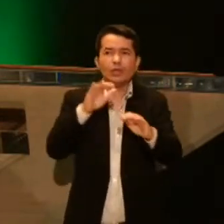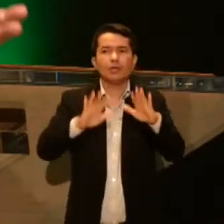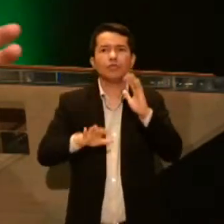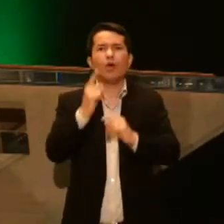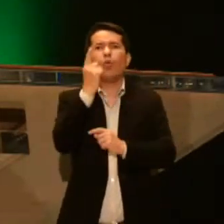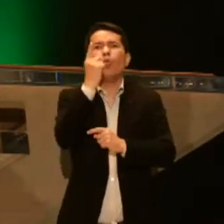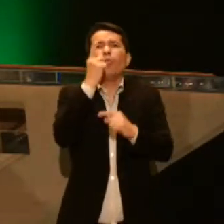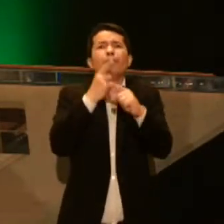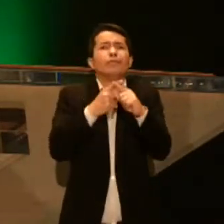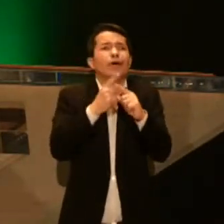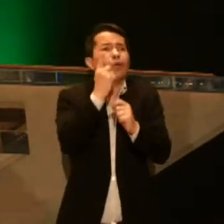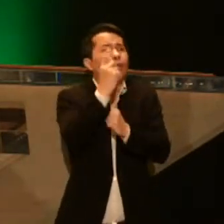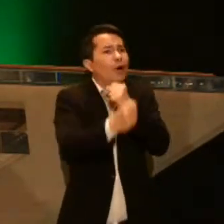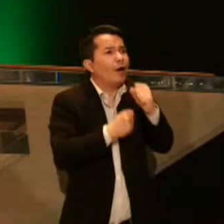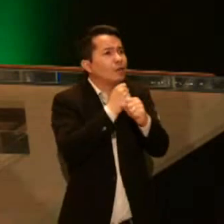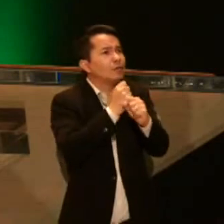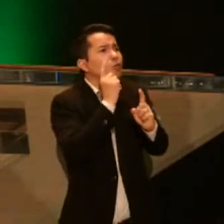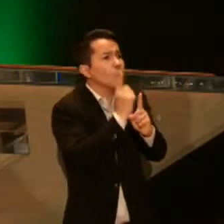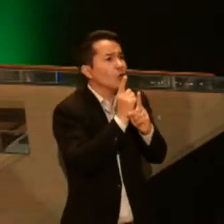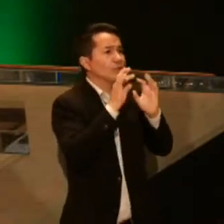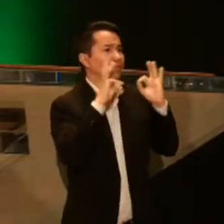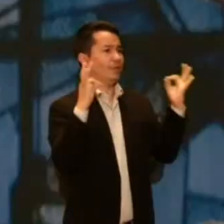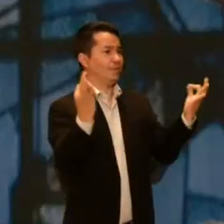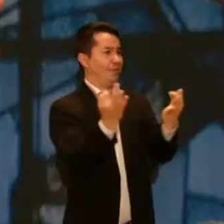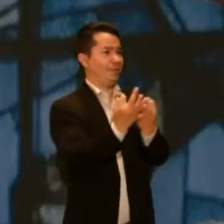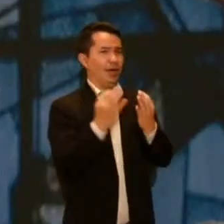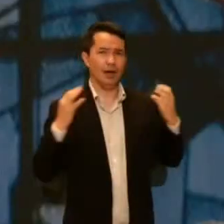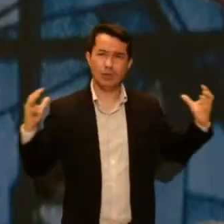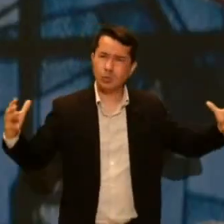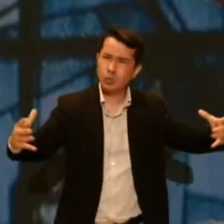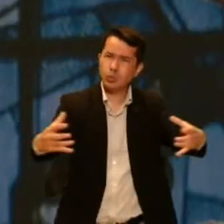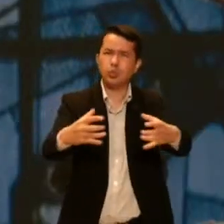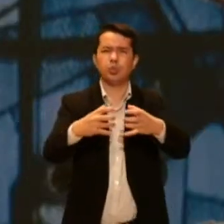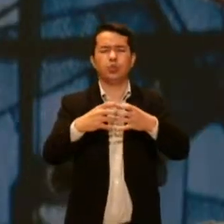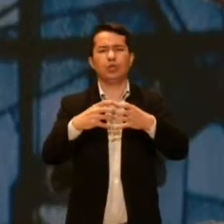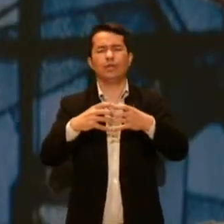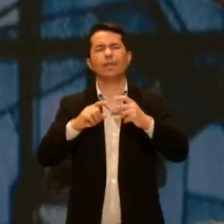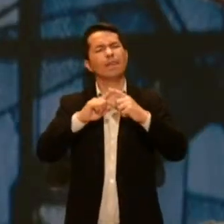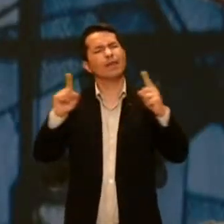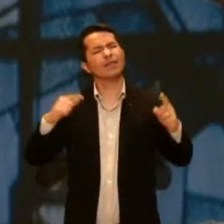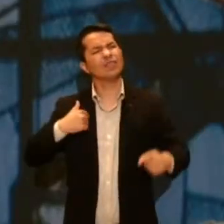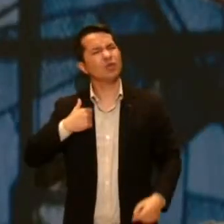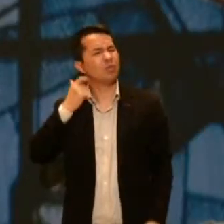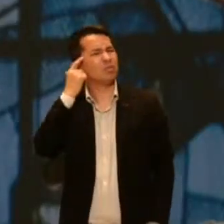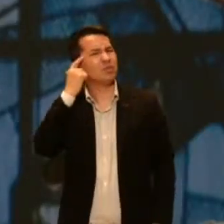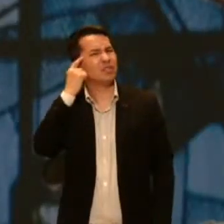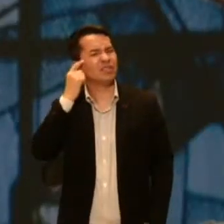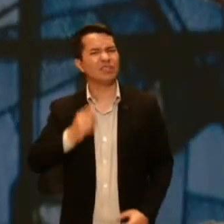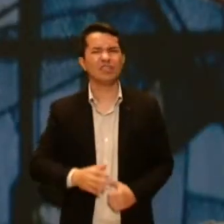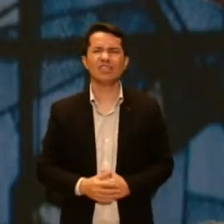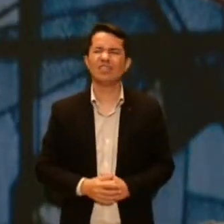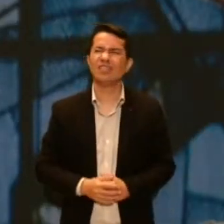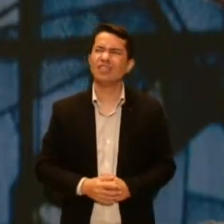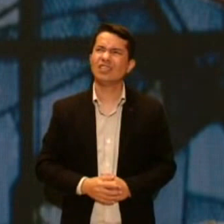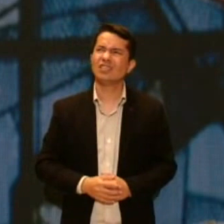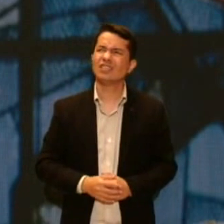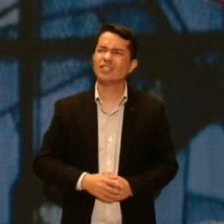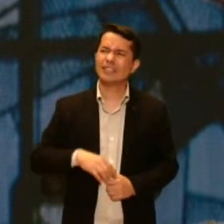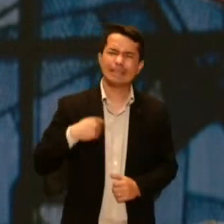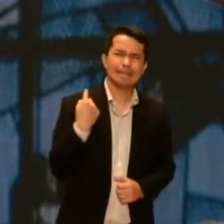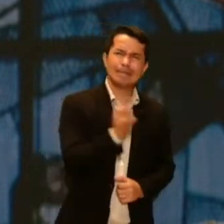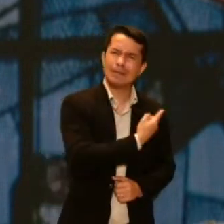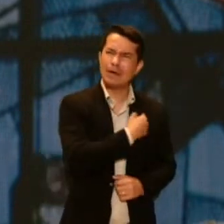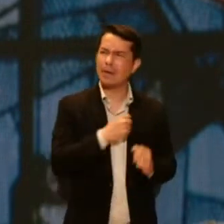que a família toda se reúne. E a grande pergunta que fica é, que lições nós podemos retirar da história